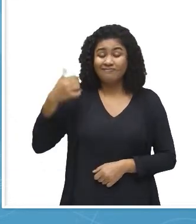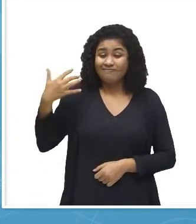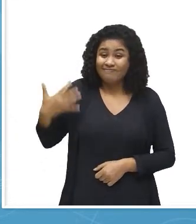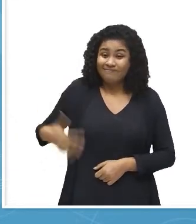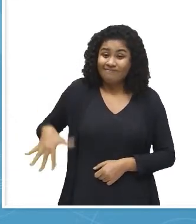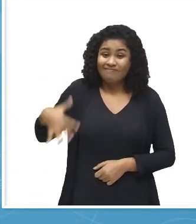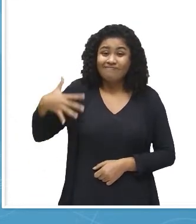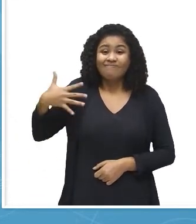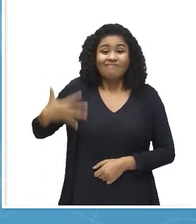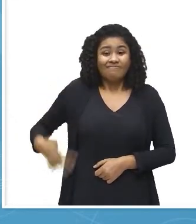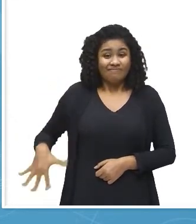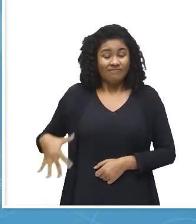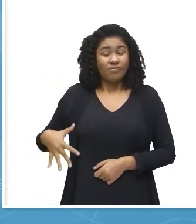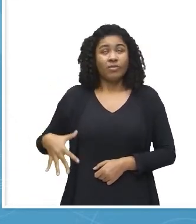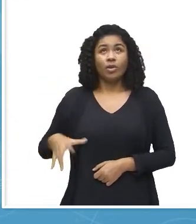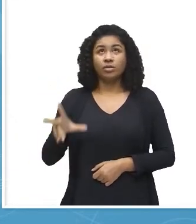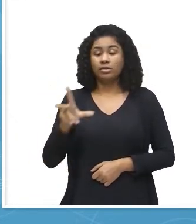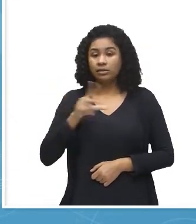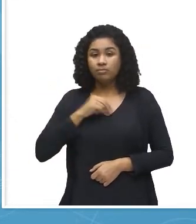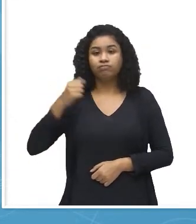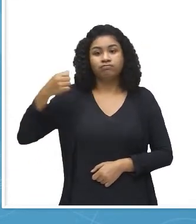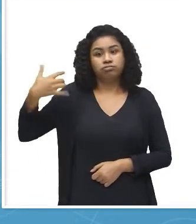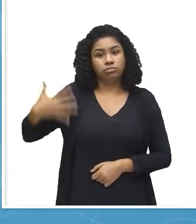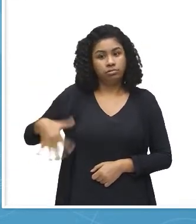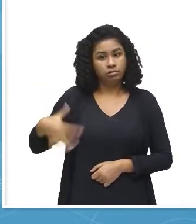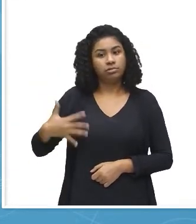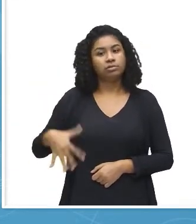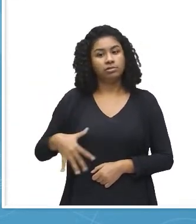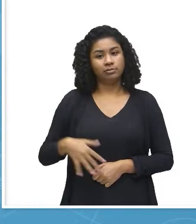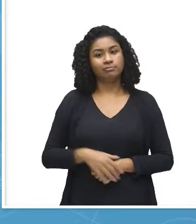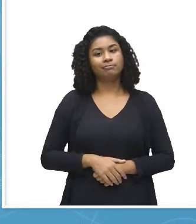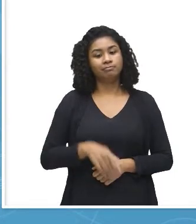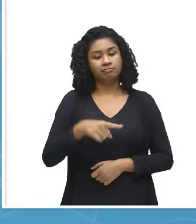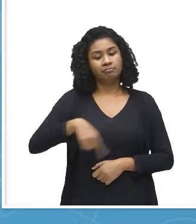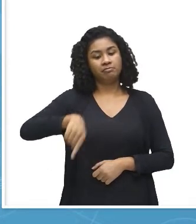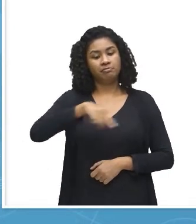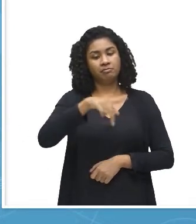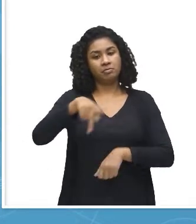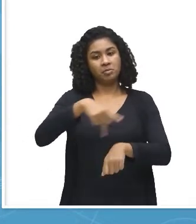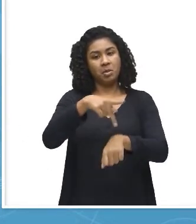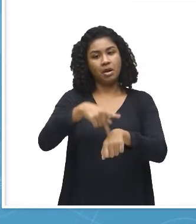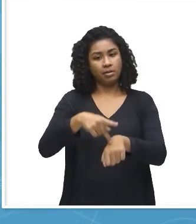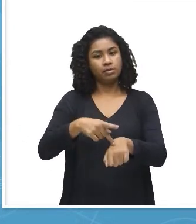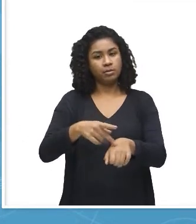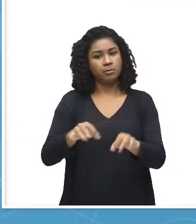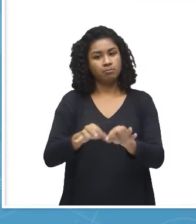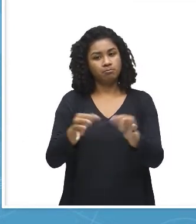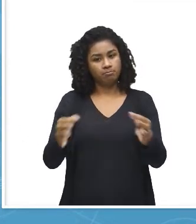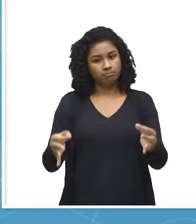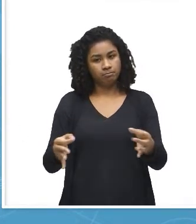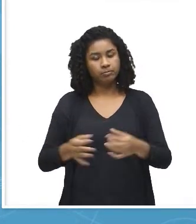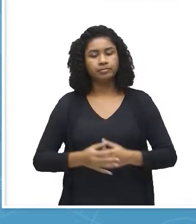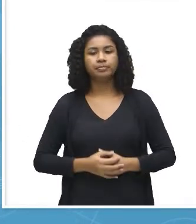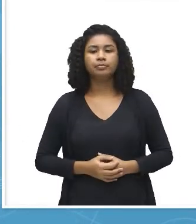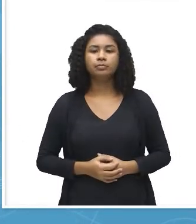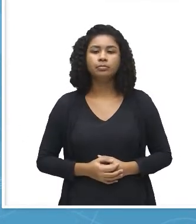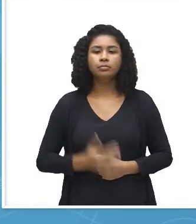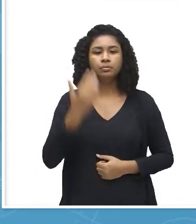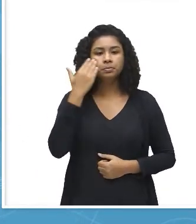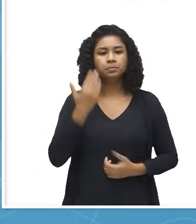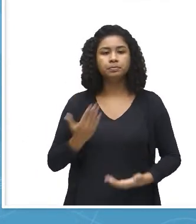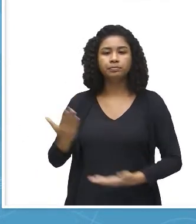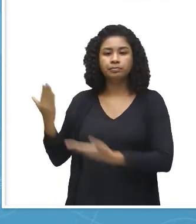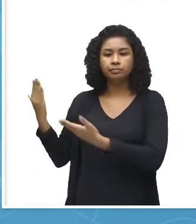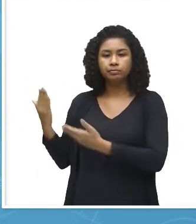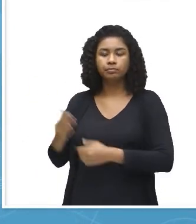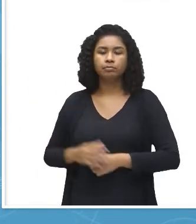pago por esses países pobres. Vamos lá, gente, voltar ao nosso slide para a gente compreender. Por meio de ataques e